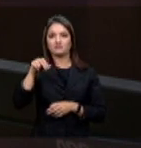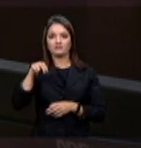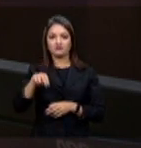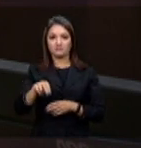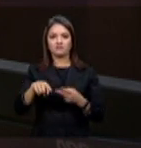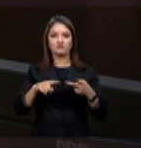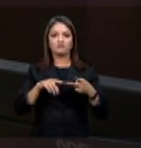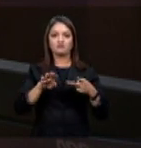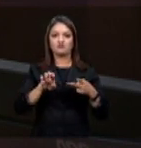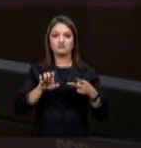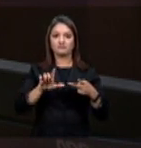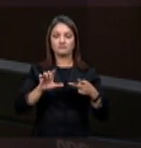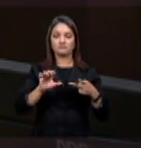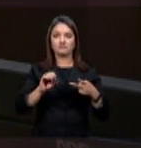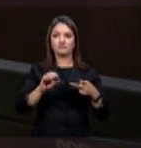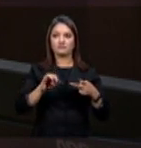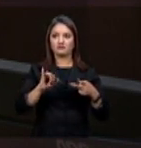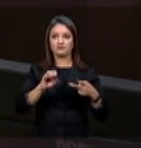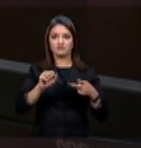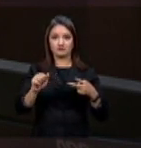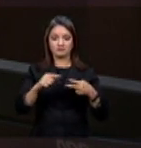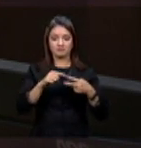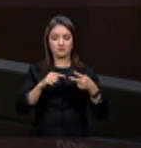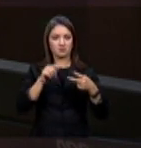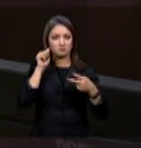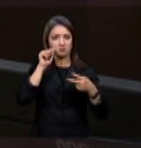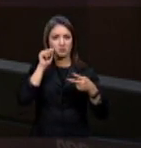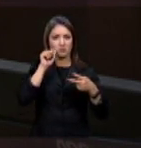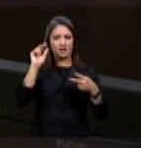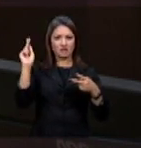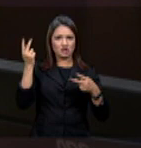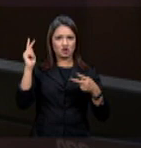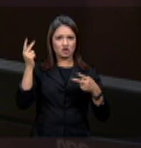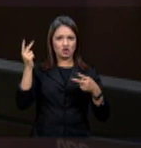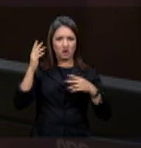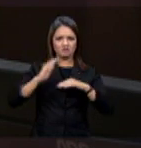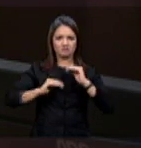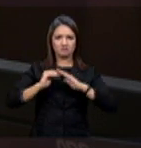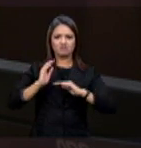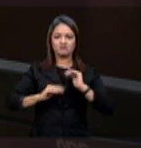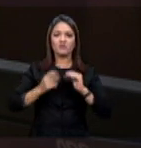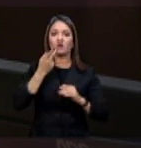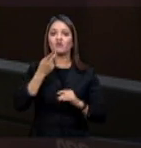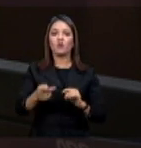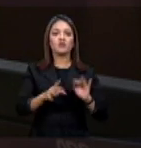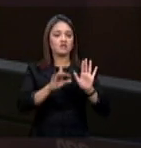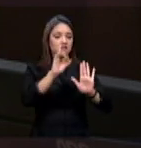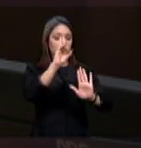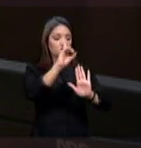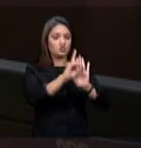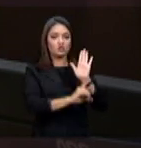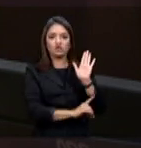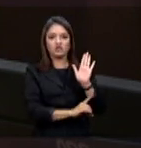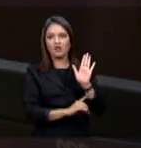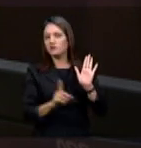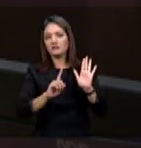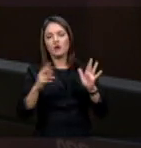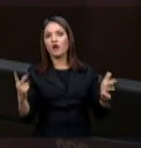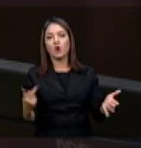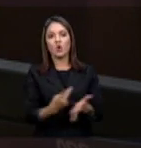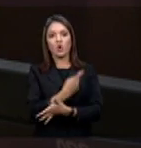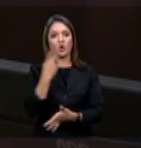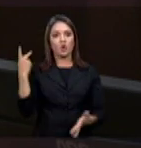chivaski Heloísa Starling quando dizem que direitos nunca chegam de uma vez